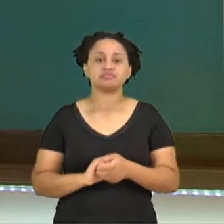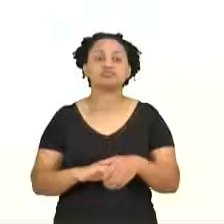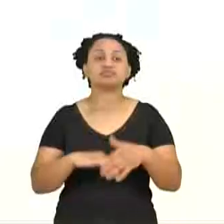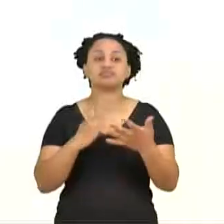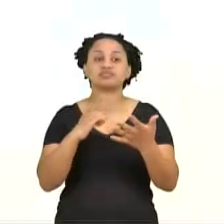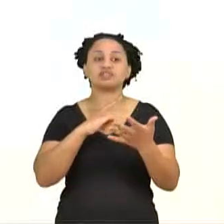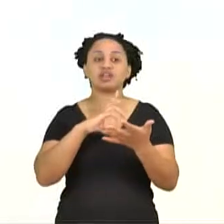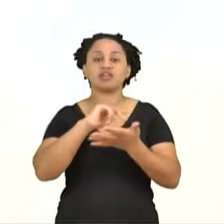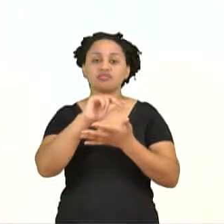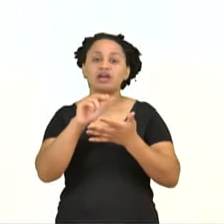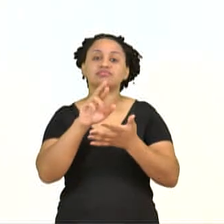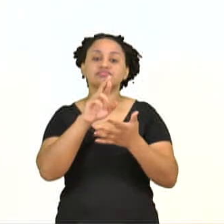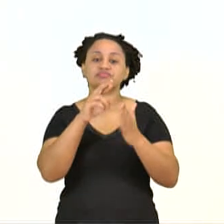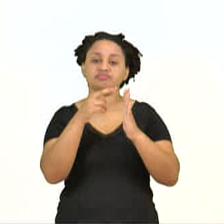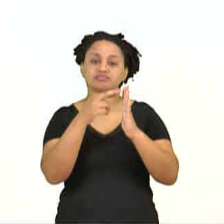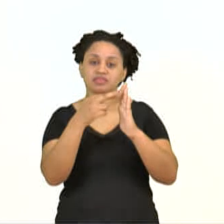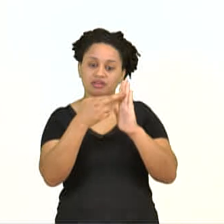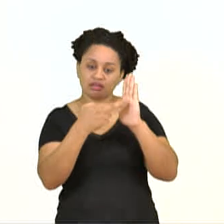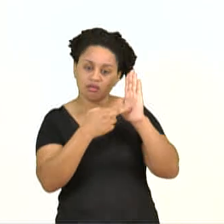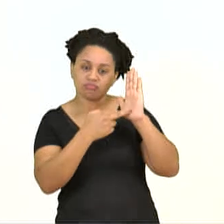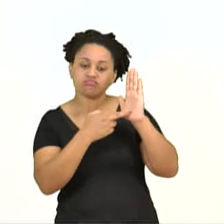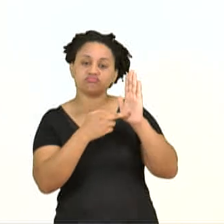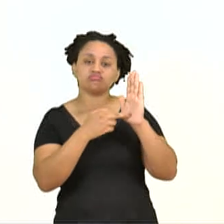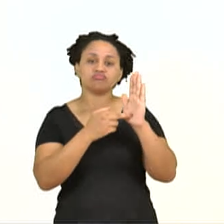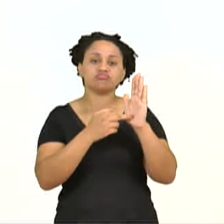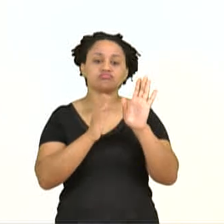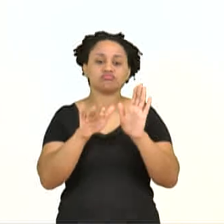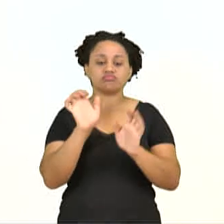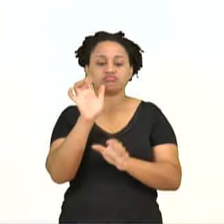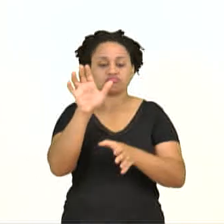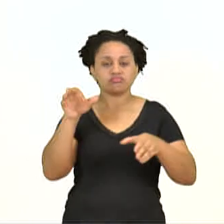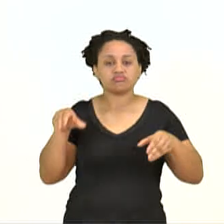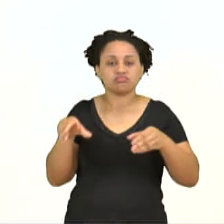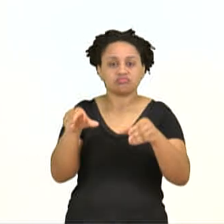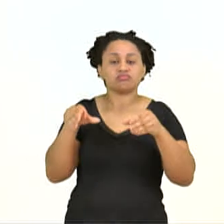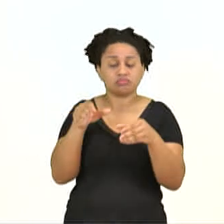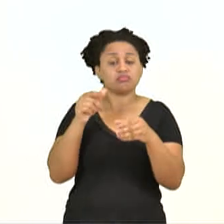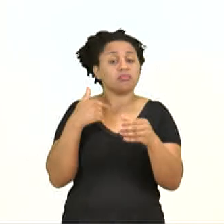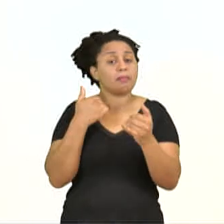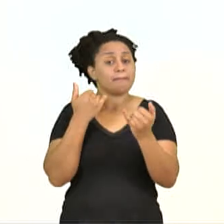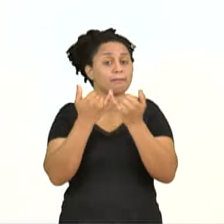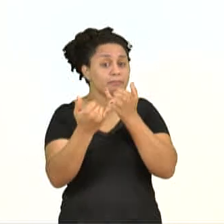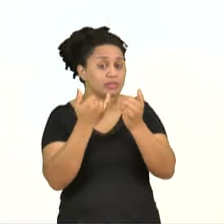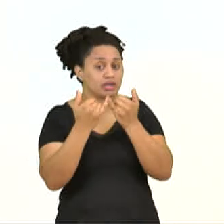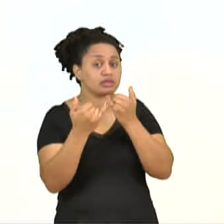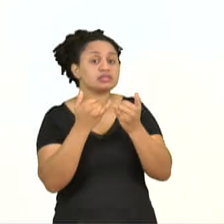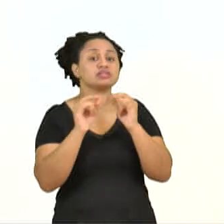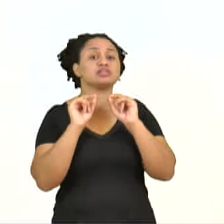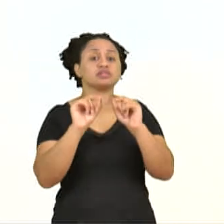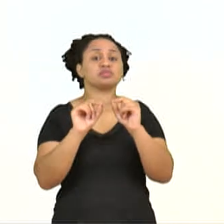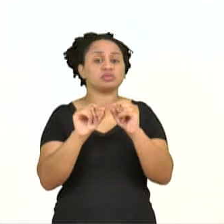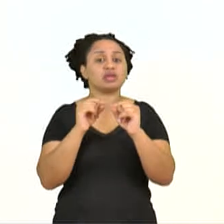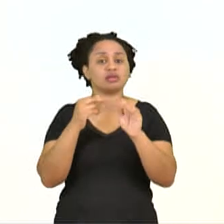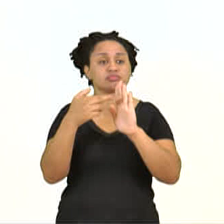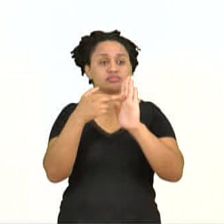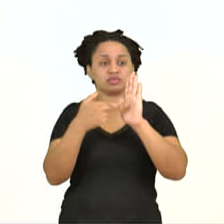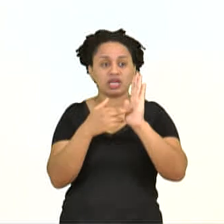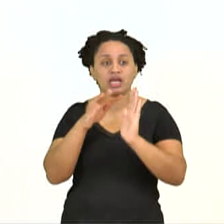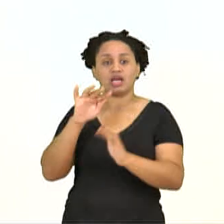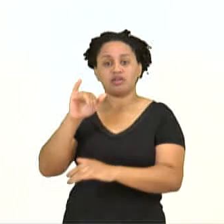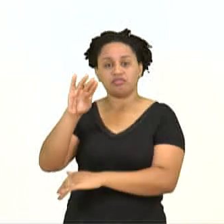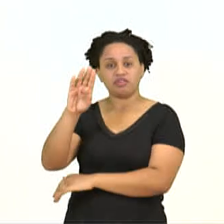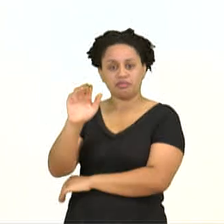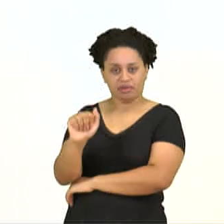Muitas regras utilizadas no basquete em cadeiras de rodas são similares às regras da FIBA. Sendo